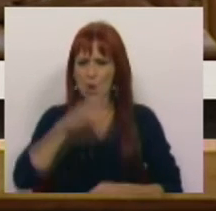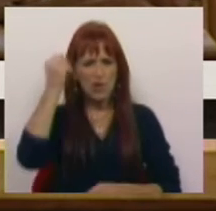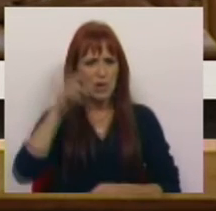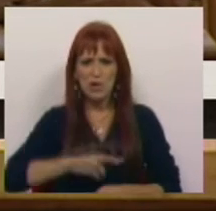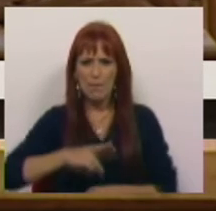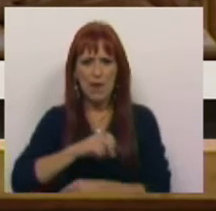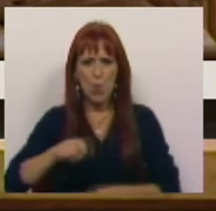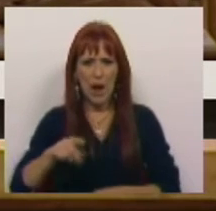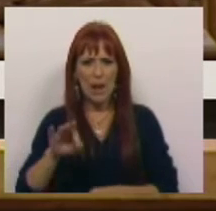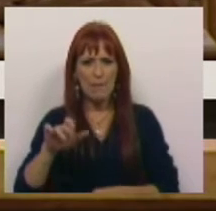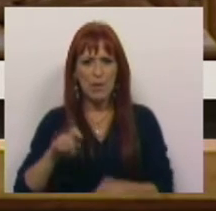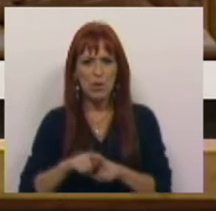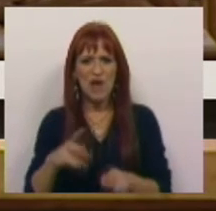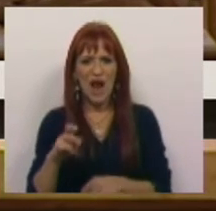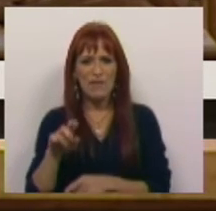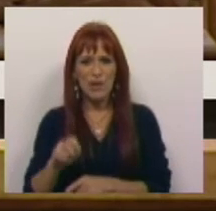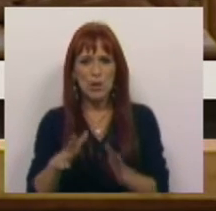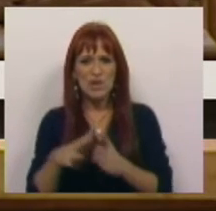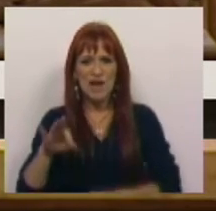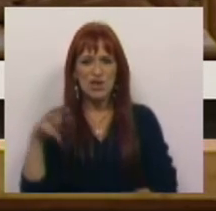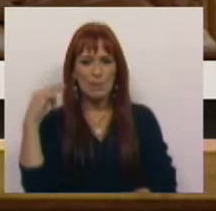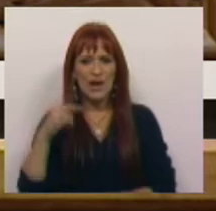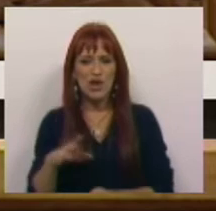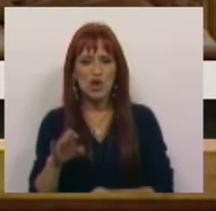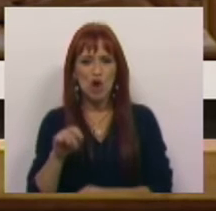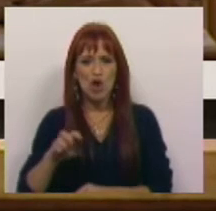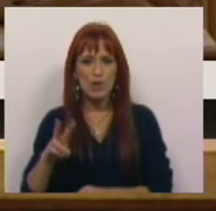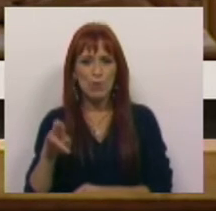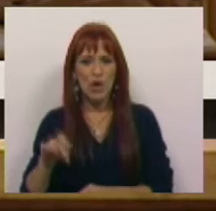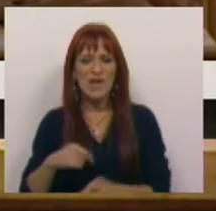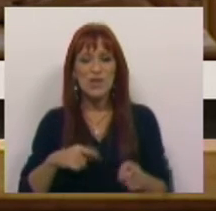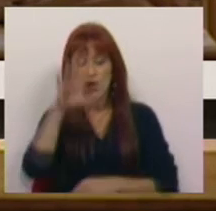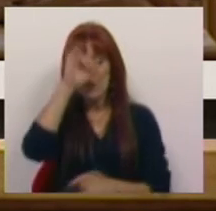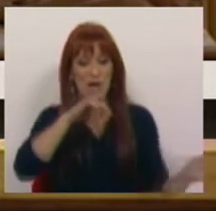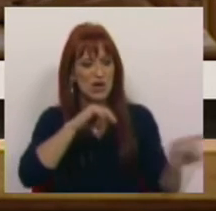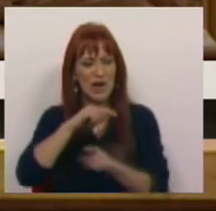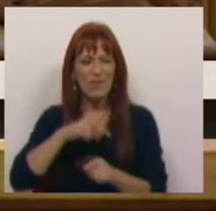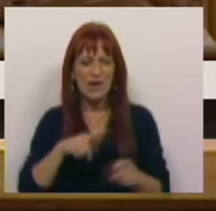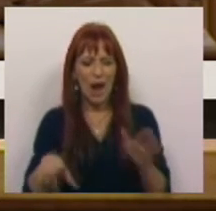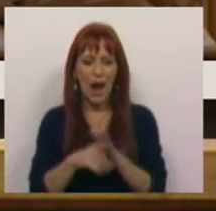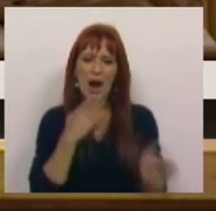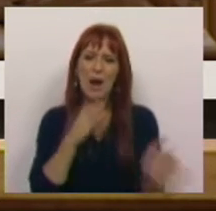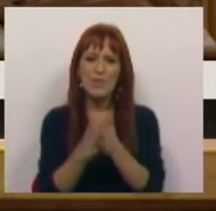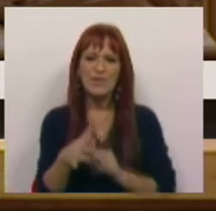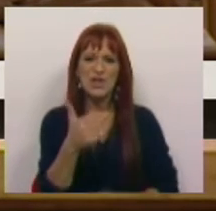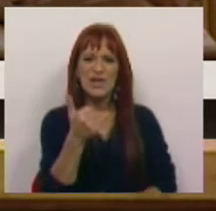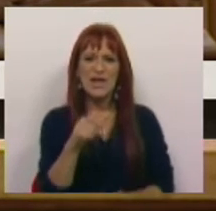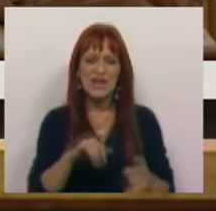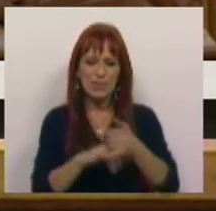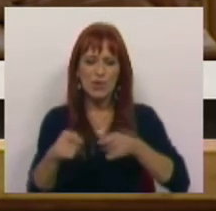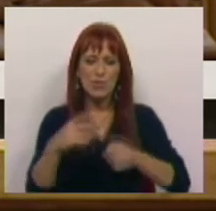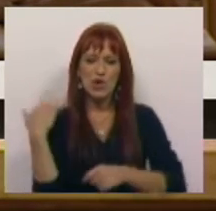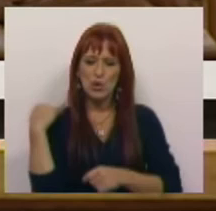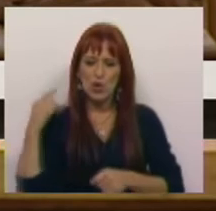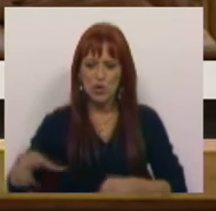esquecer que Manuel Pinho, Álvaro Santos Pereira e Jorge Moreira da Silva foram os ministros que utilizaram esta lei para entregar 15 concessões no